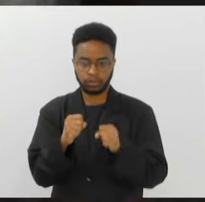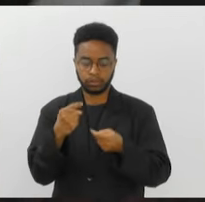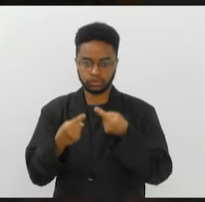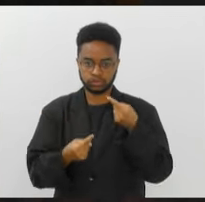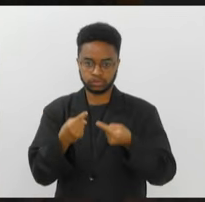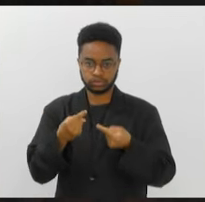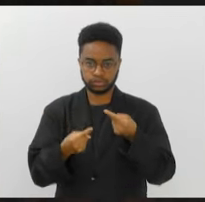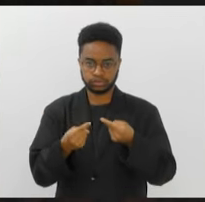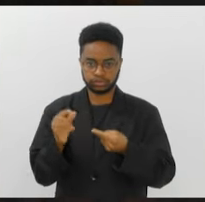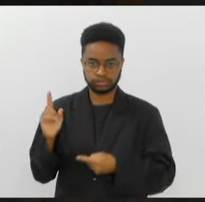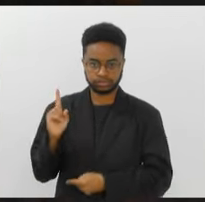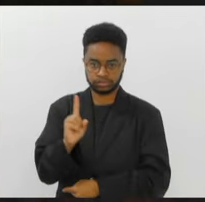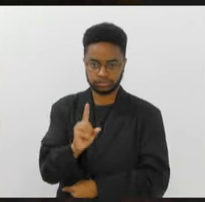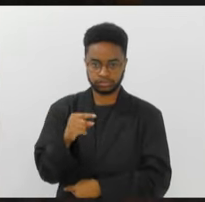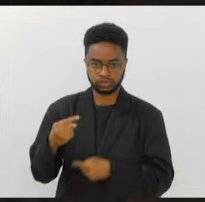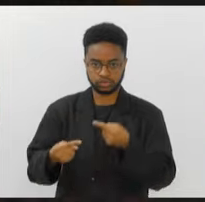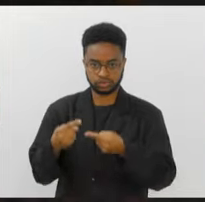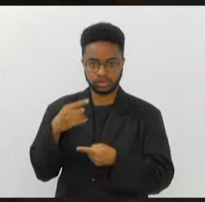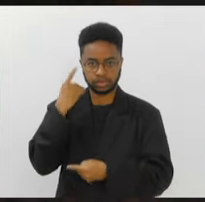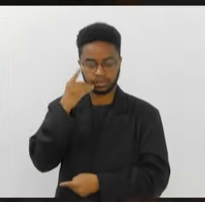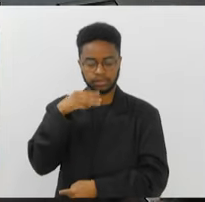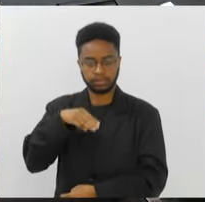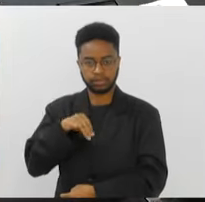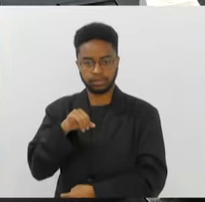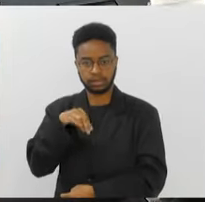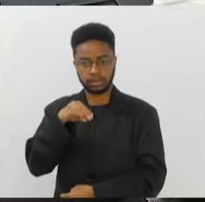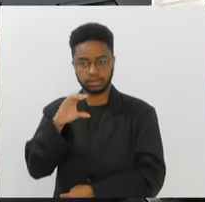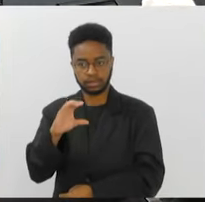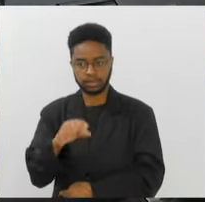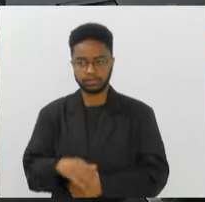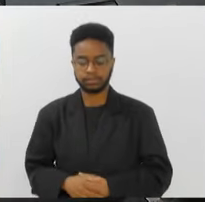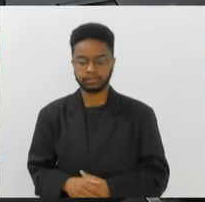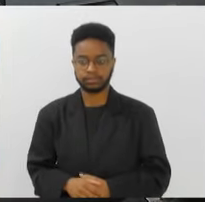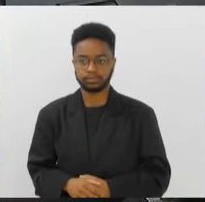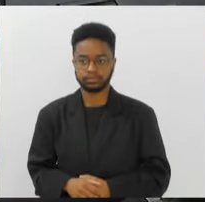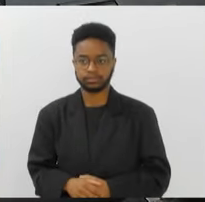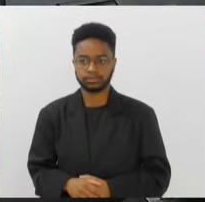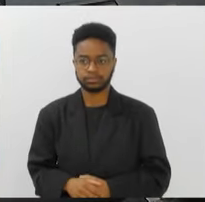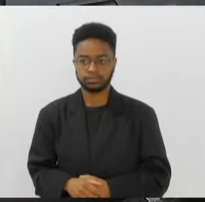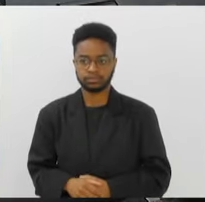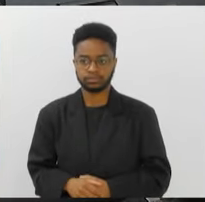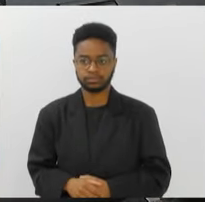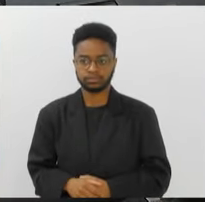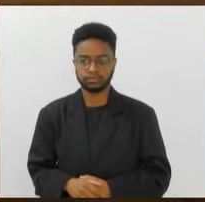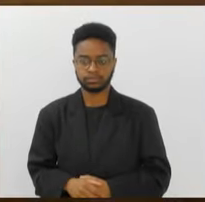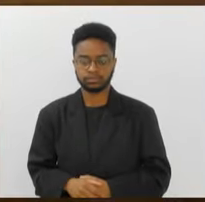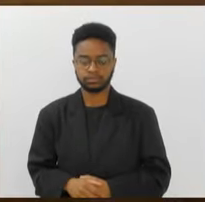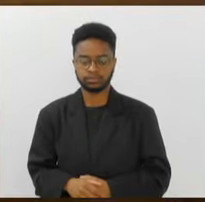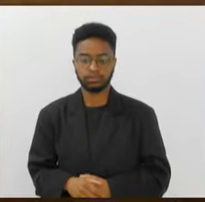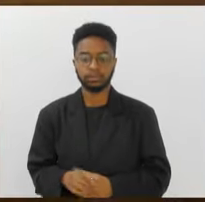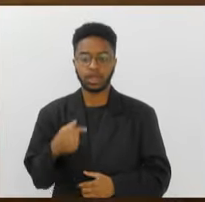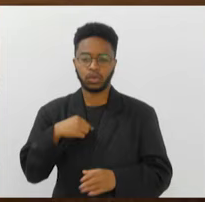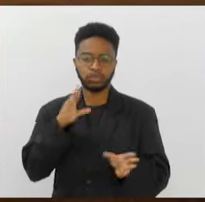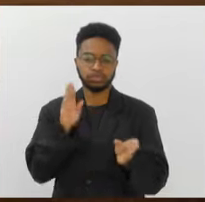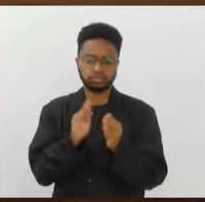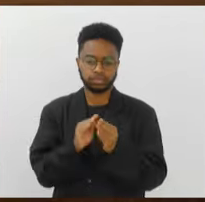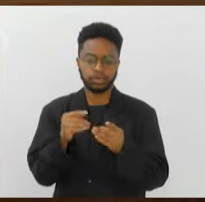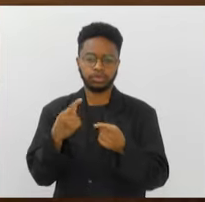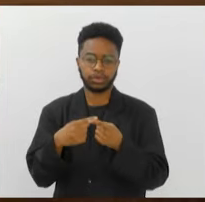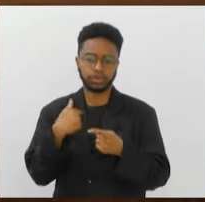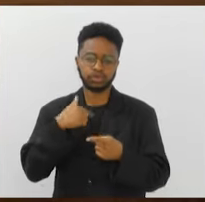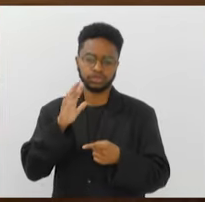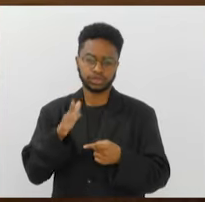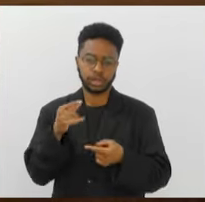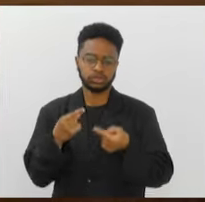discussão. Para discutir. Para discutir, deputado Carlos Mink. Presidente. Eterno ministro. Serei breve, porque já discuti